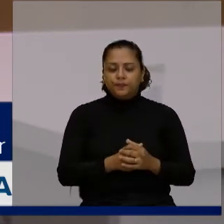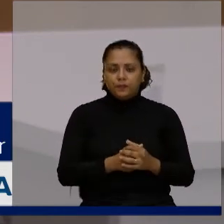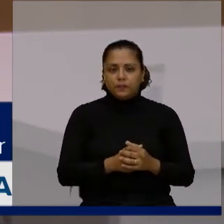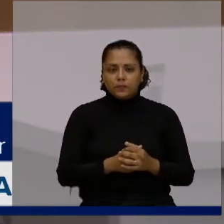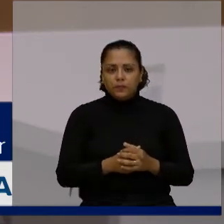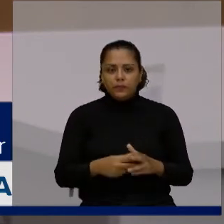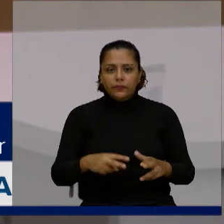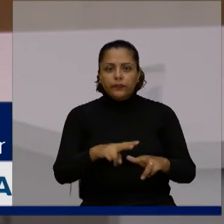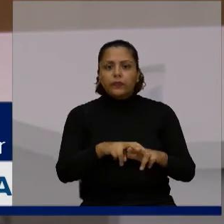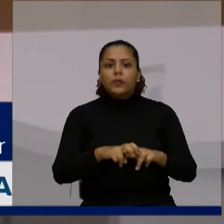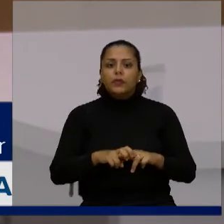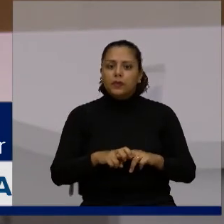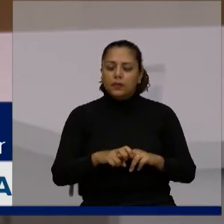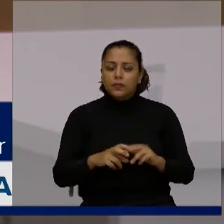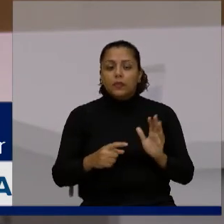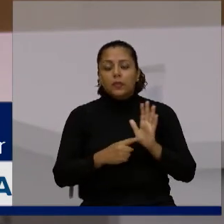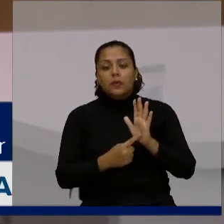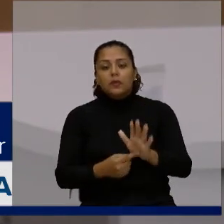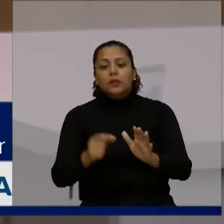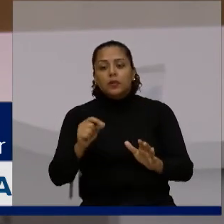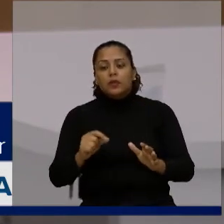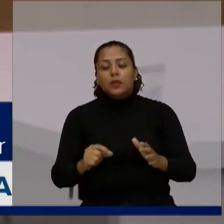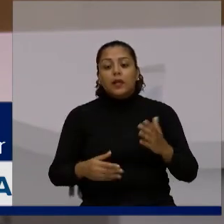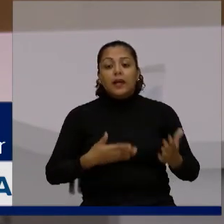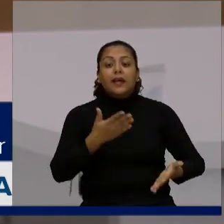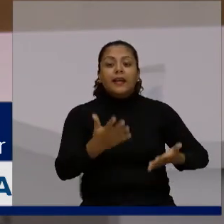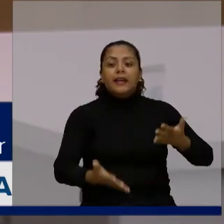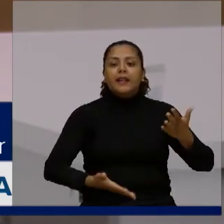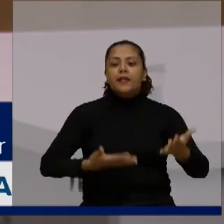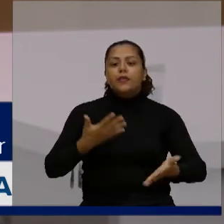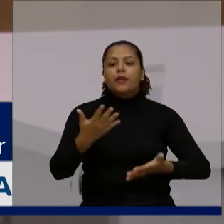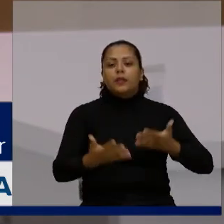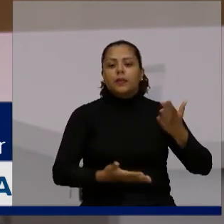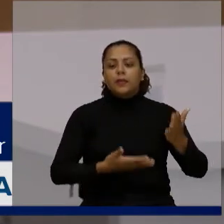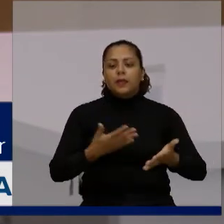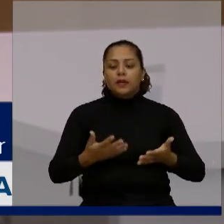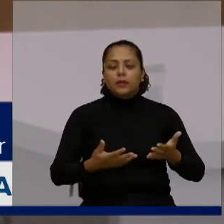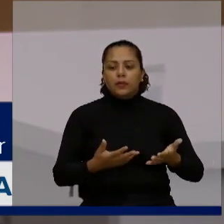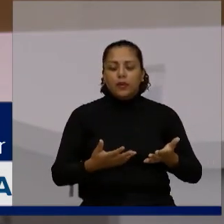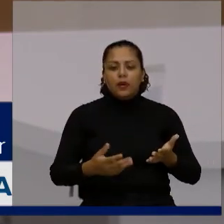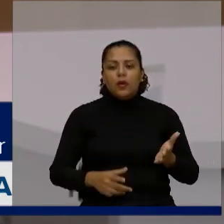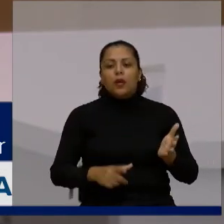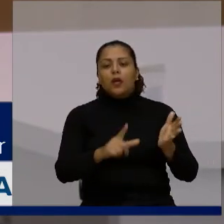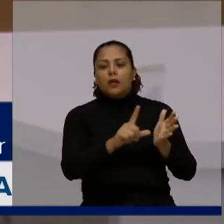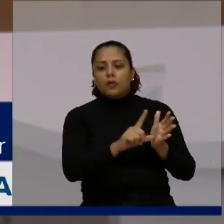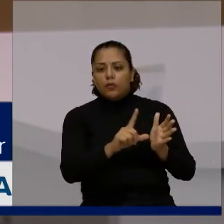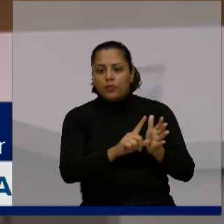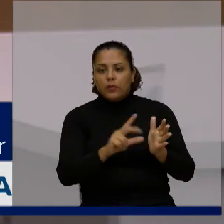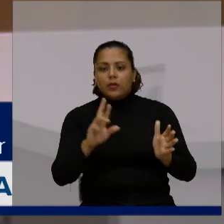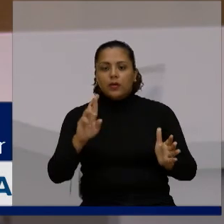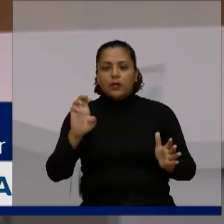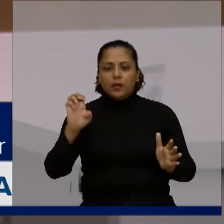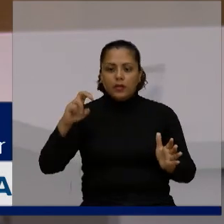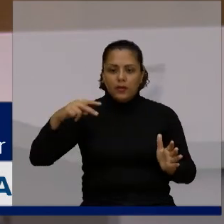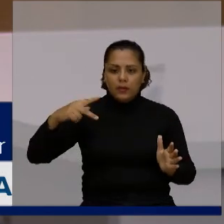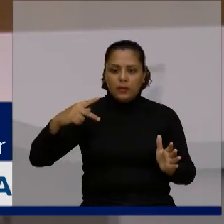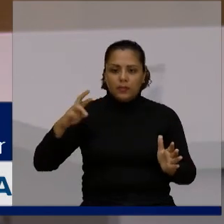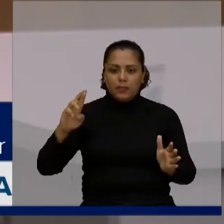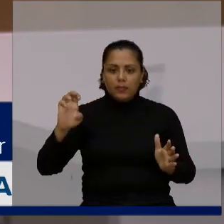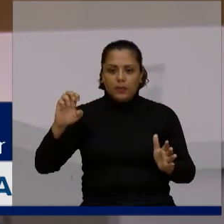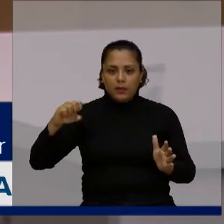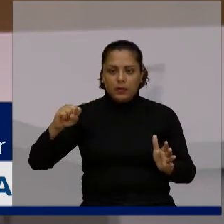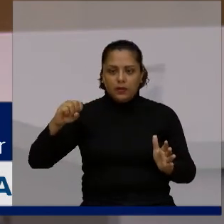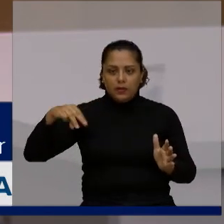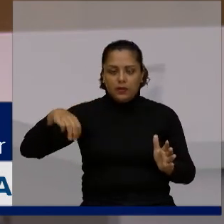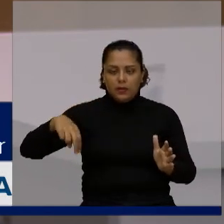projeto visa, sim, dar um melhor relacionamento ao representante comercial com os empregadores, uma série de mudanças